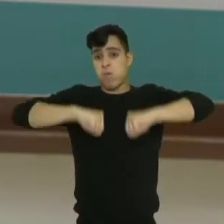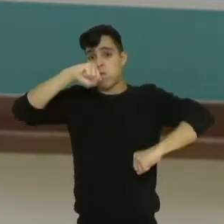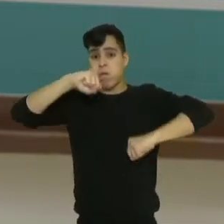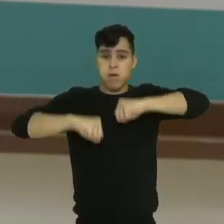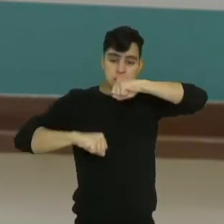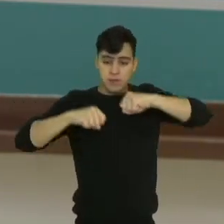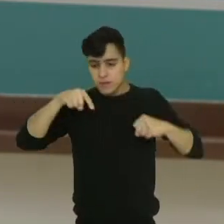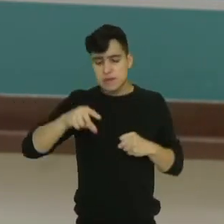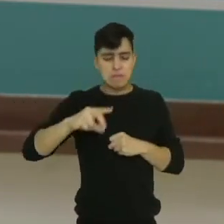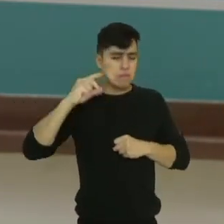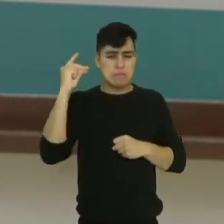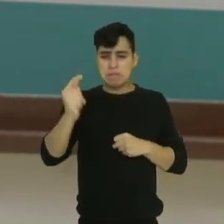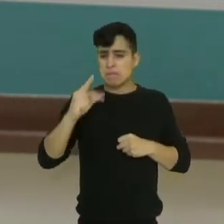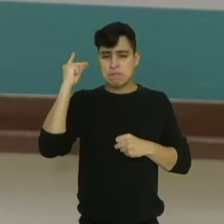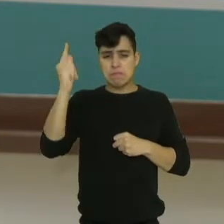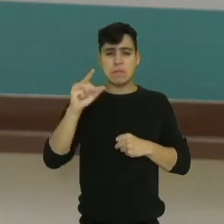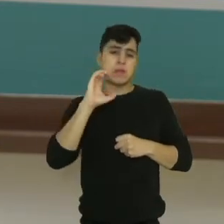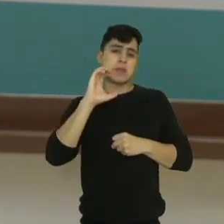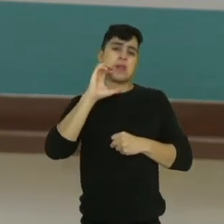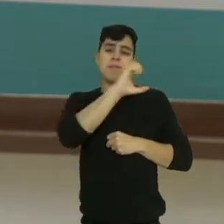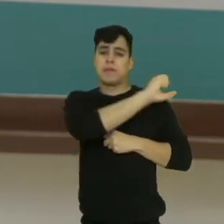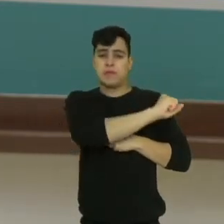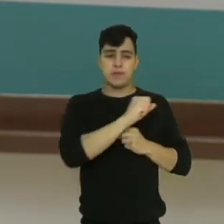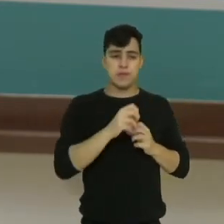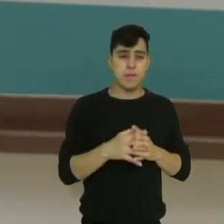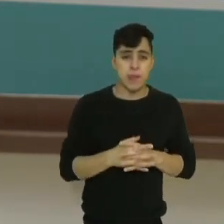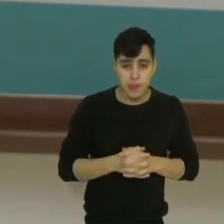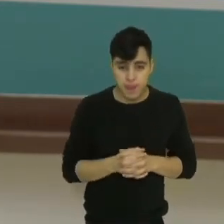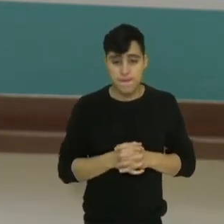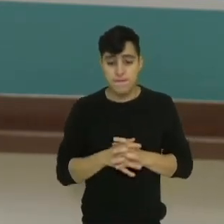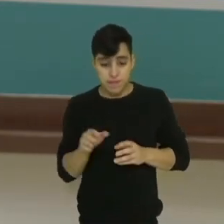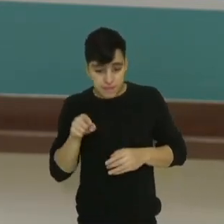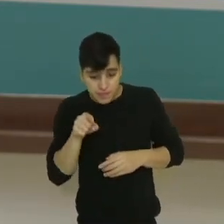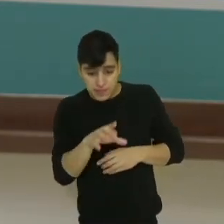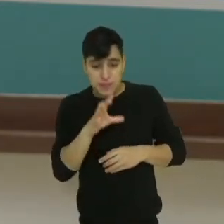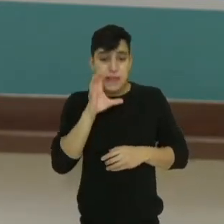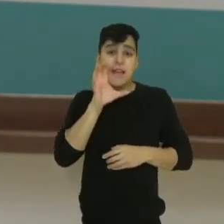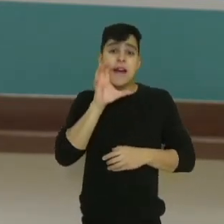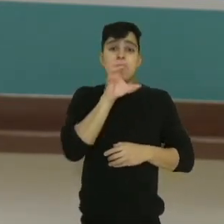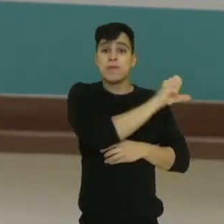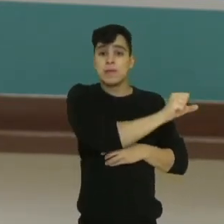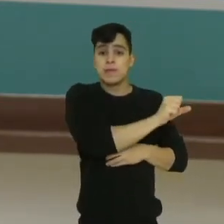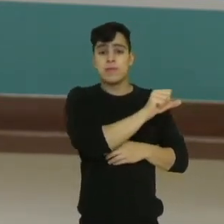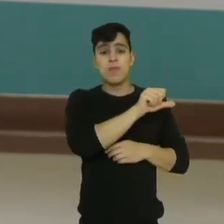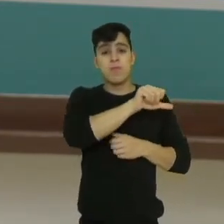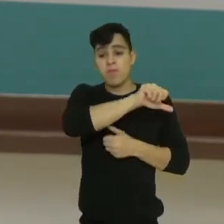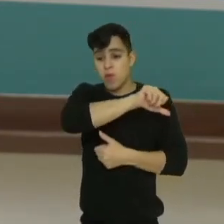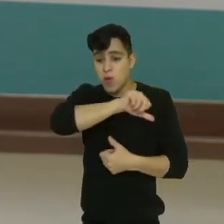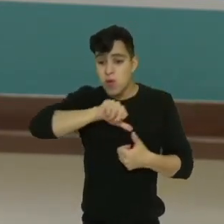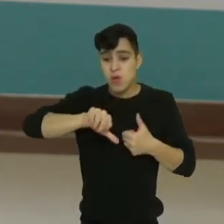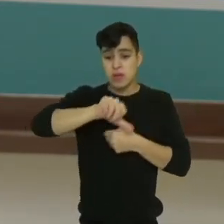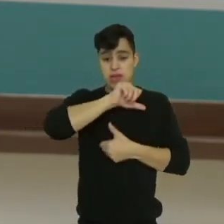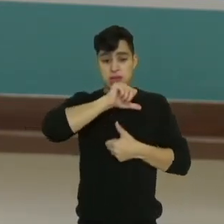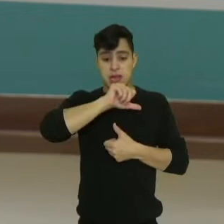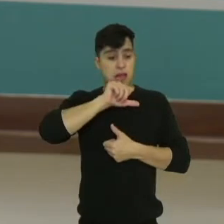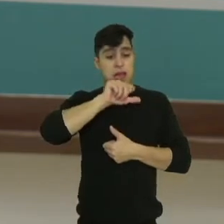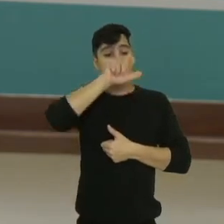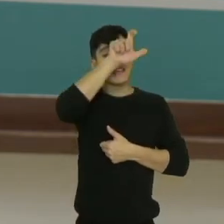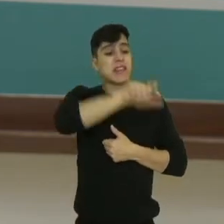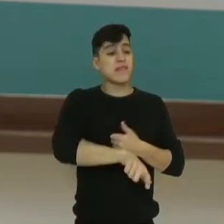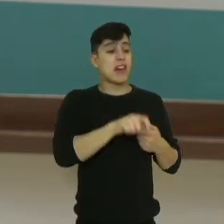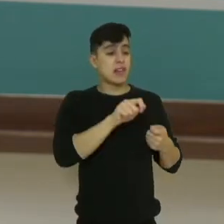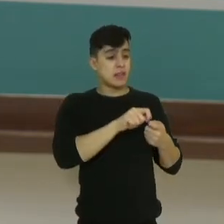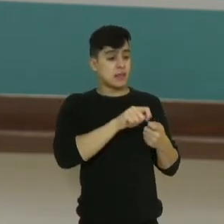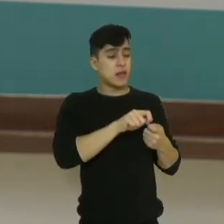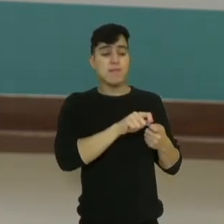que isso se torne muito mais rápido. E essa rapidez também muda quem faz o quê. Por